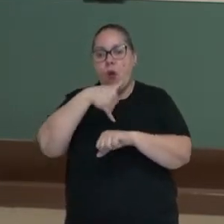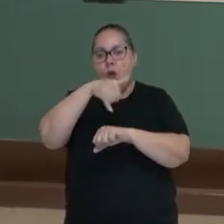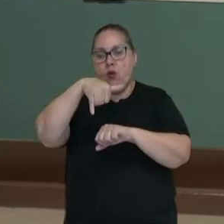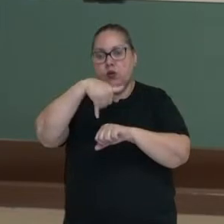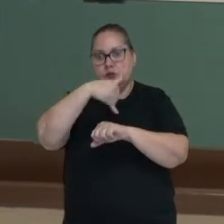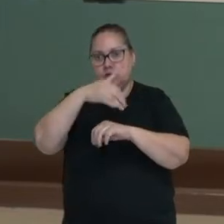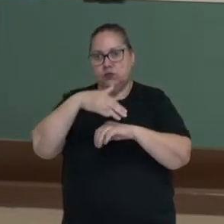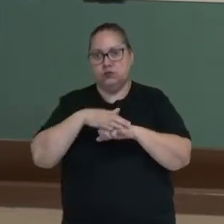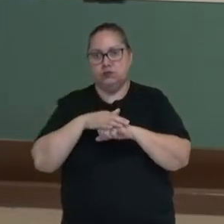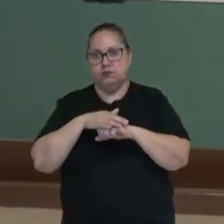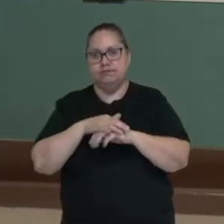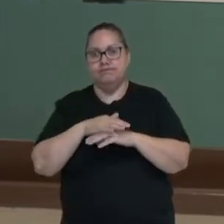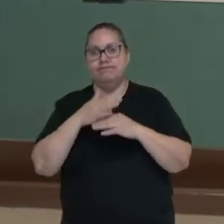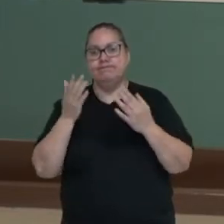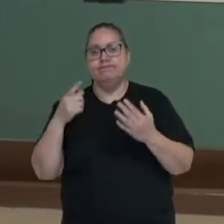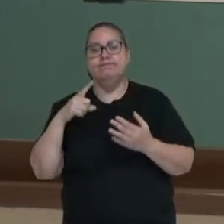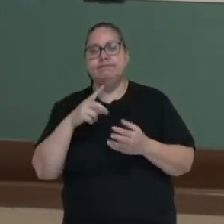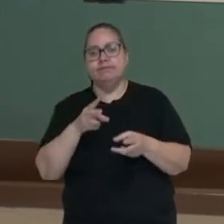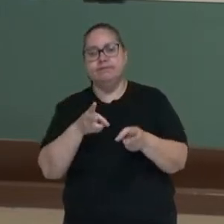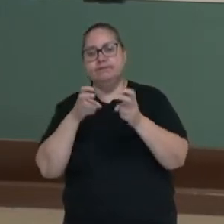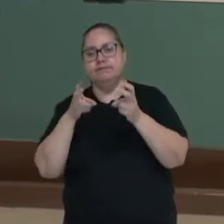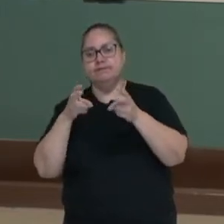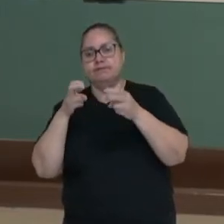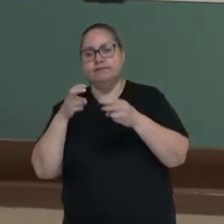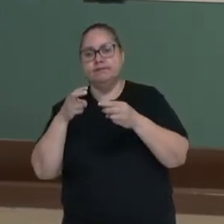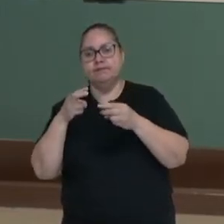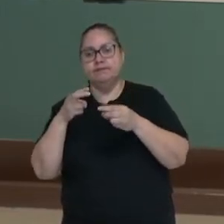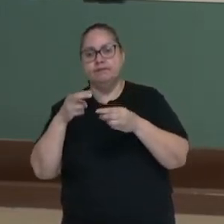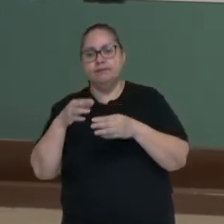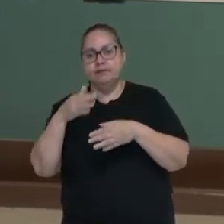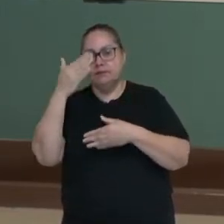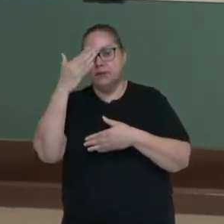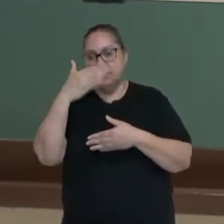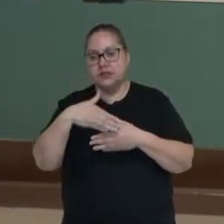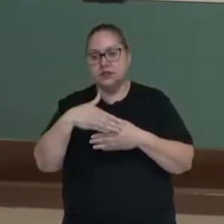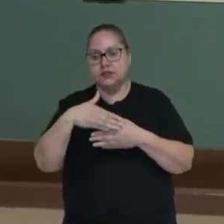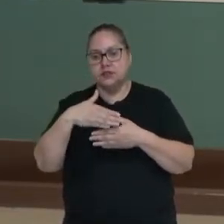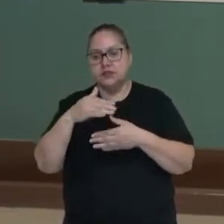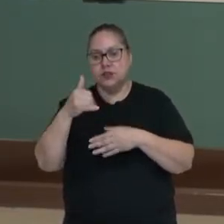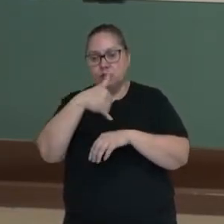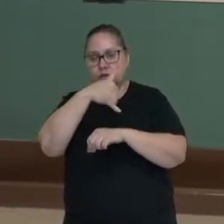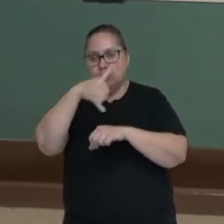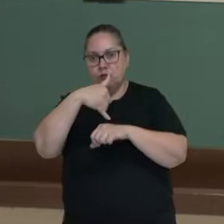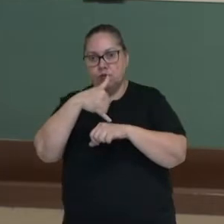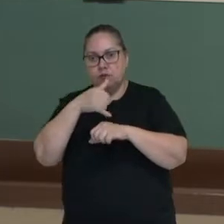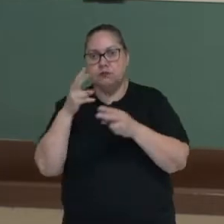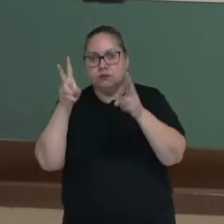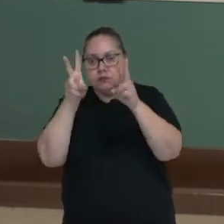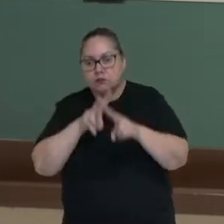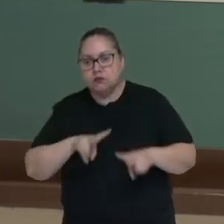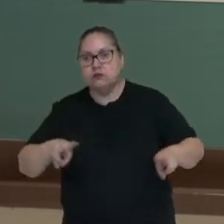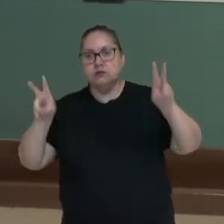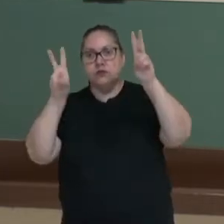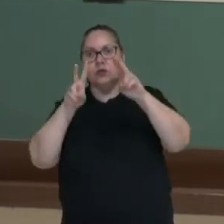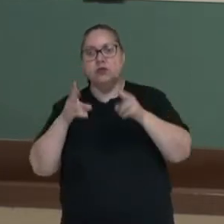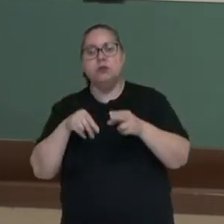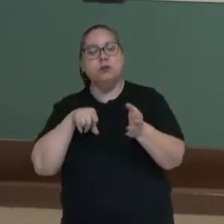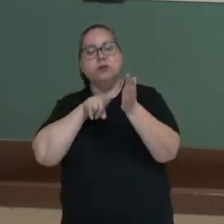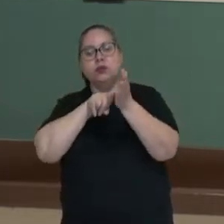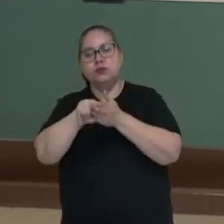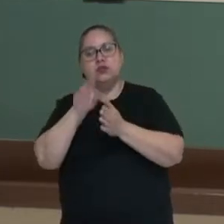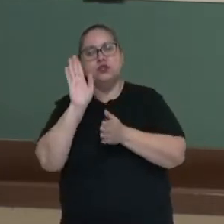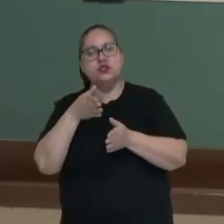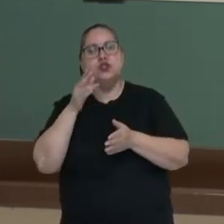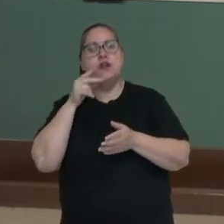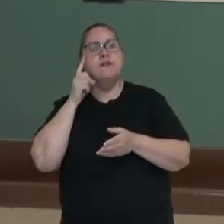óleo. E nós percebemos a presença desse óleo. É visual. Então, quando eu pergunto, você